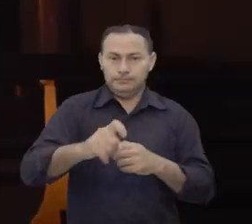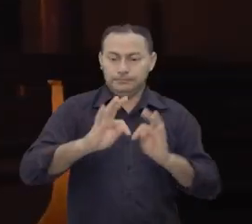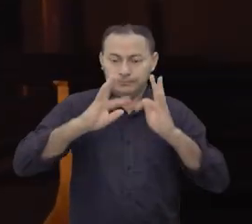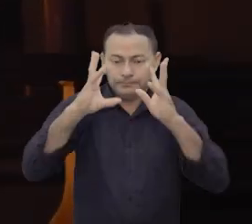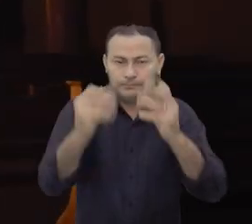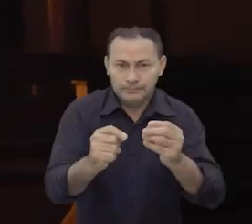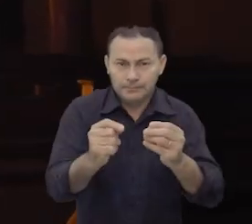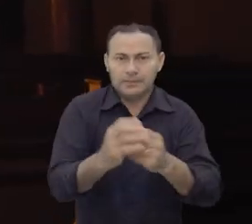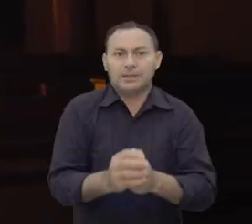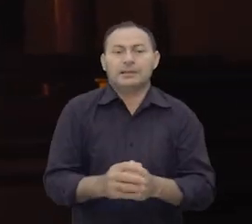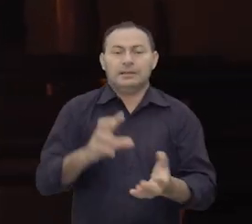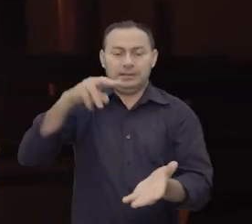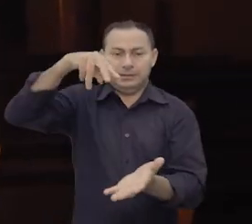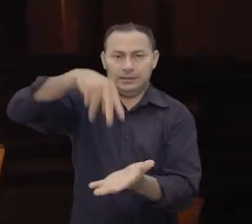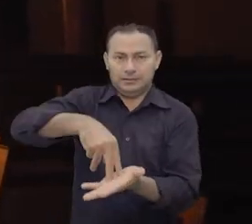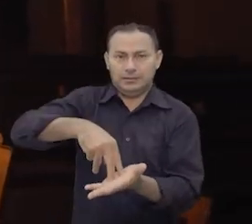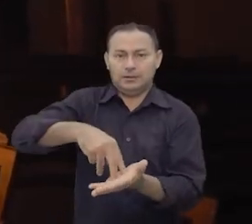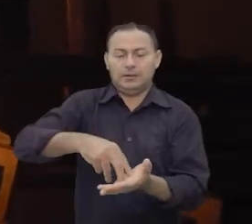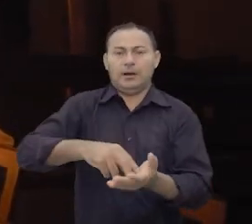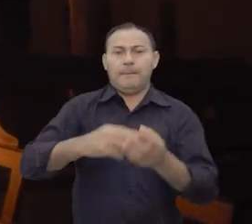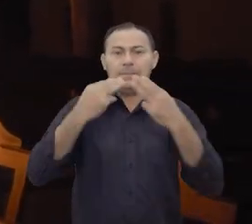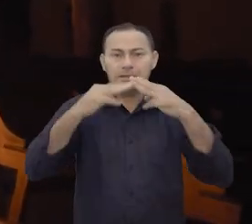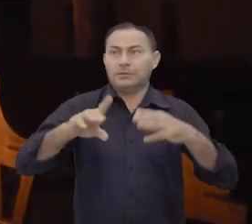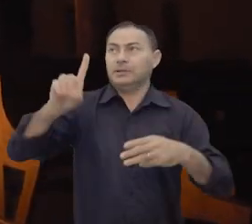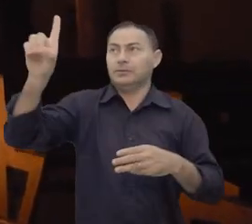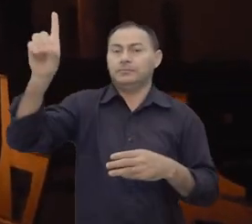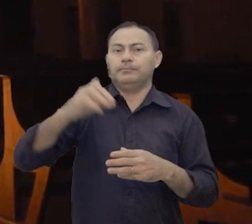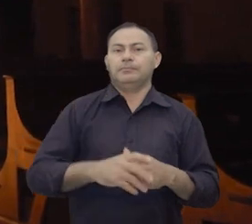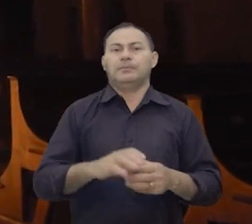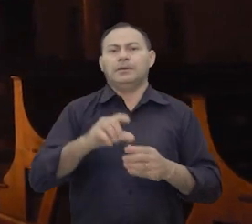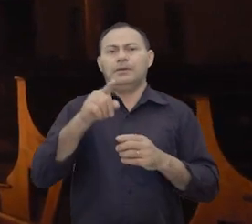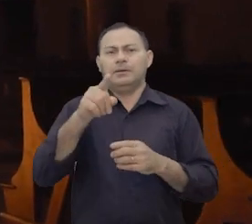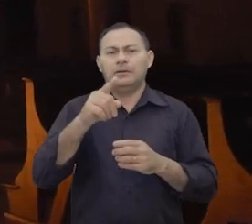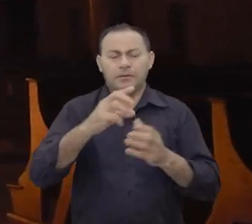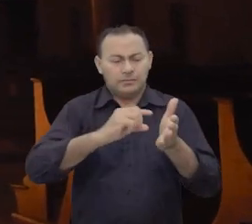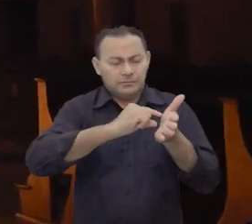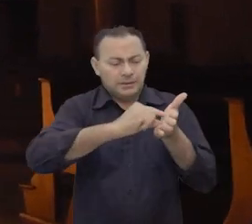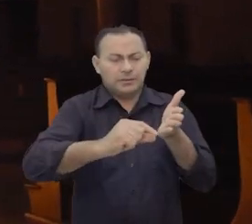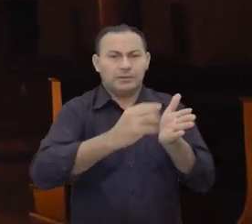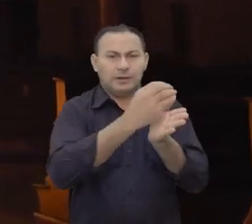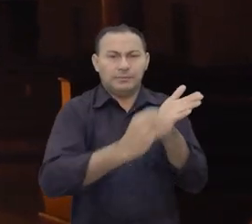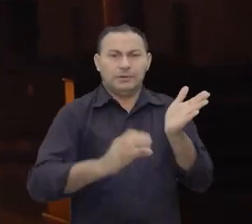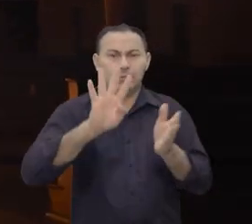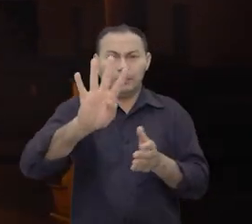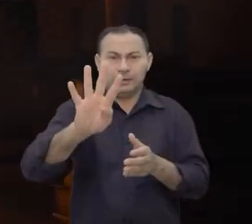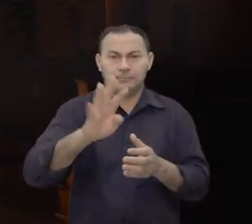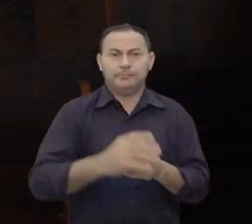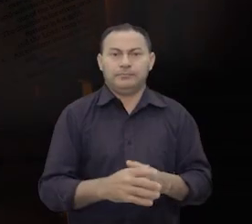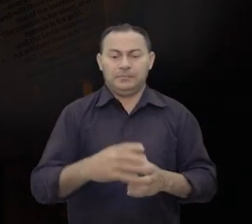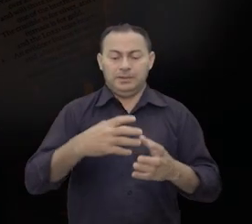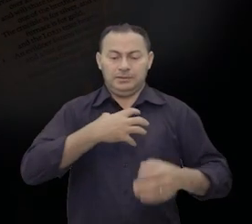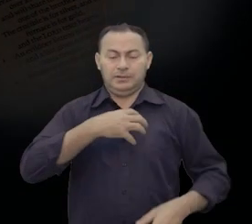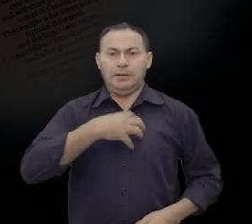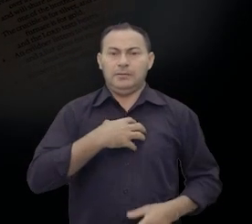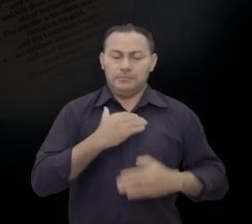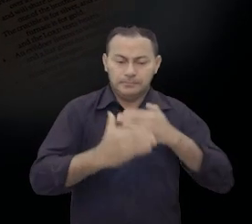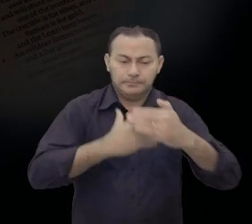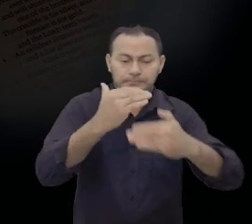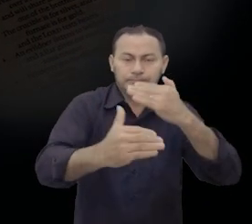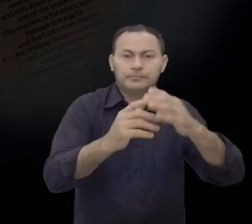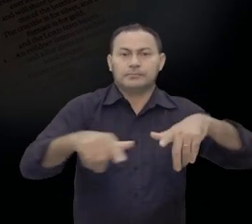ser totalmente dedicado à obra de Deus. Ouça esses versículos do capítulo 4. Dessa